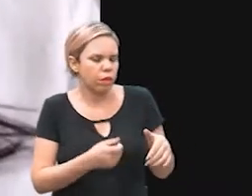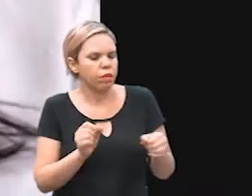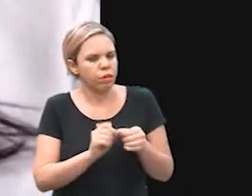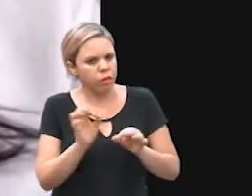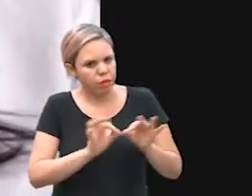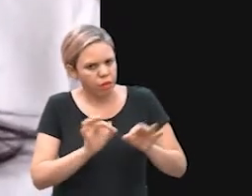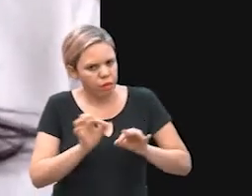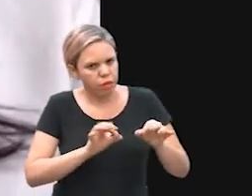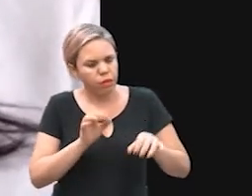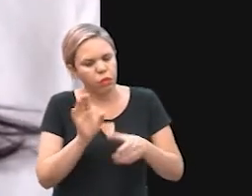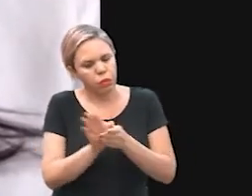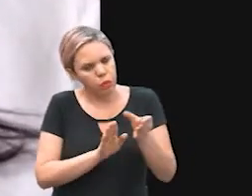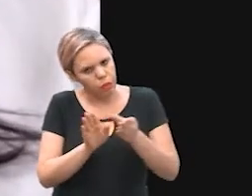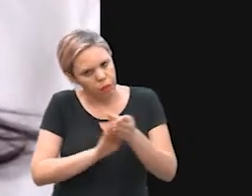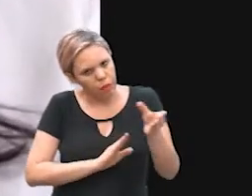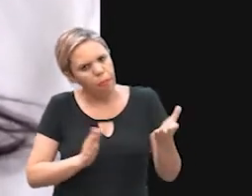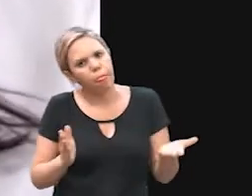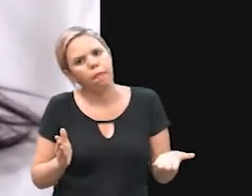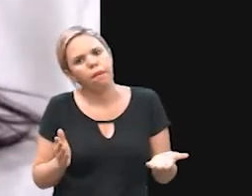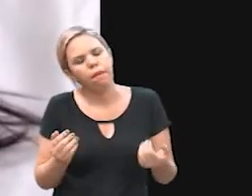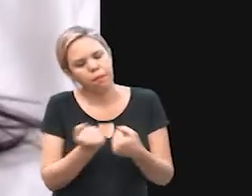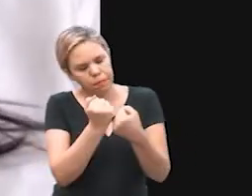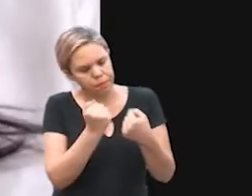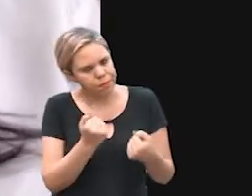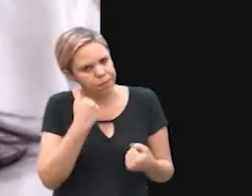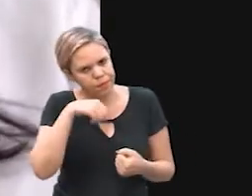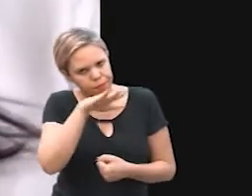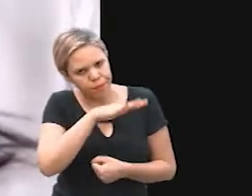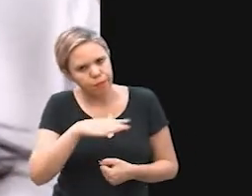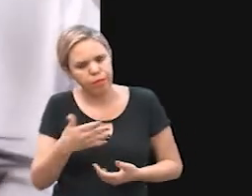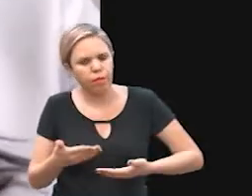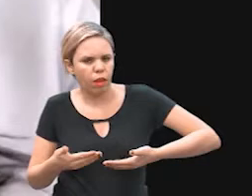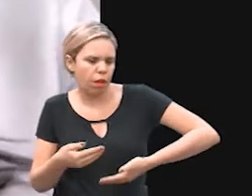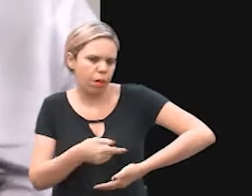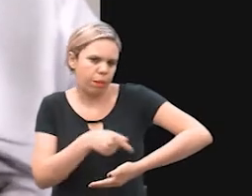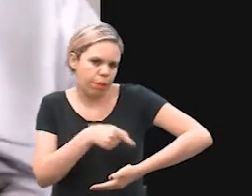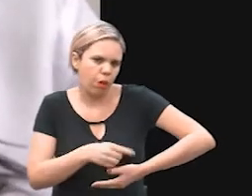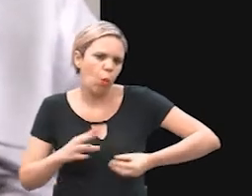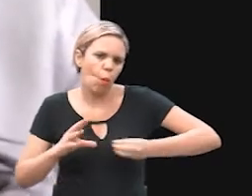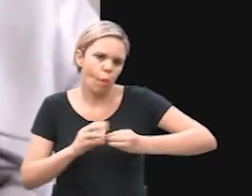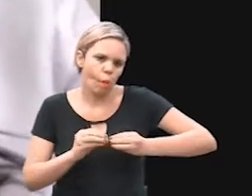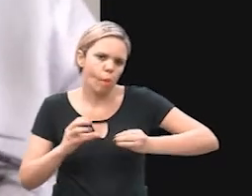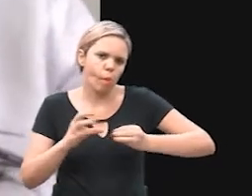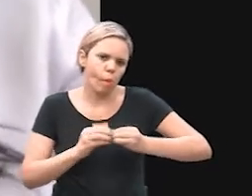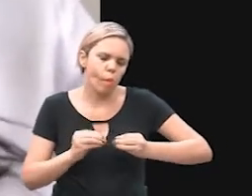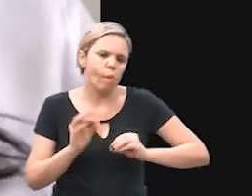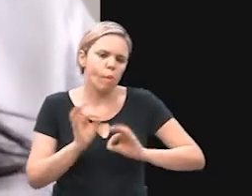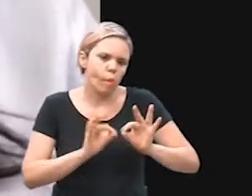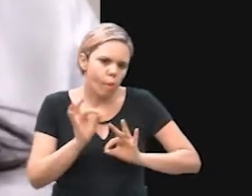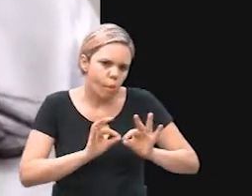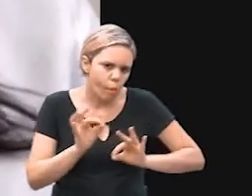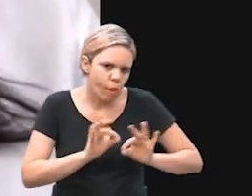faz o serviço de aconselhamento. Que aí a gente coloca o bebê para sugar, corrige a pega, vê